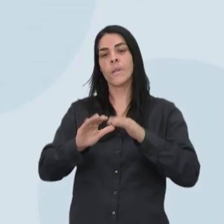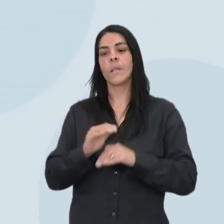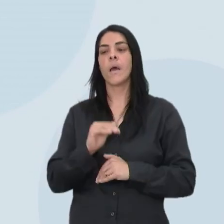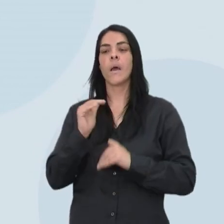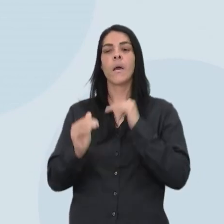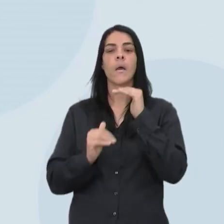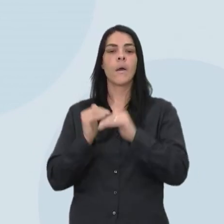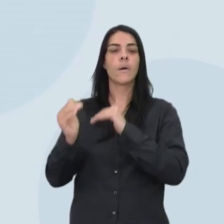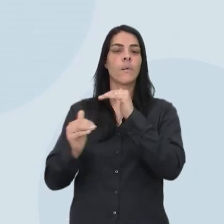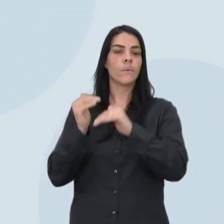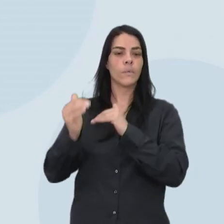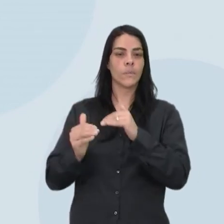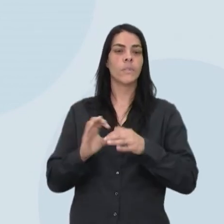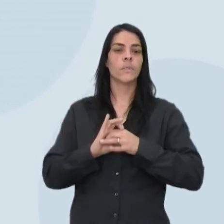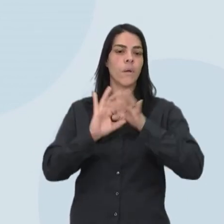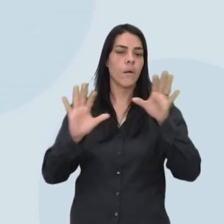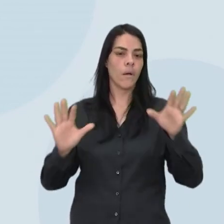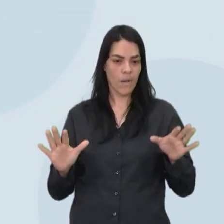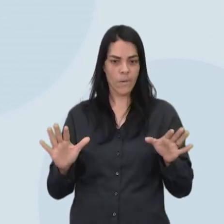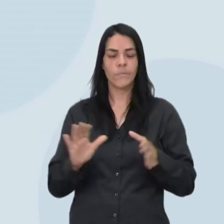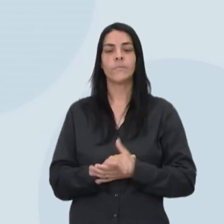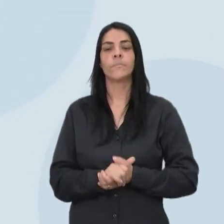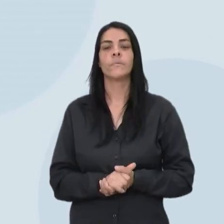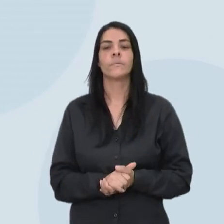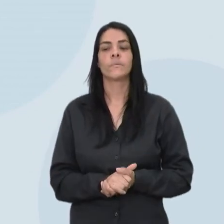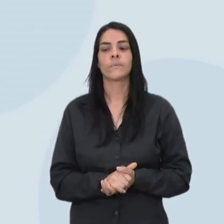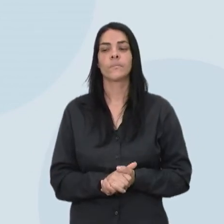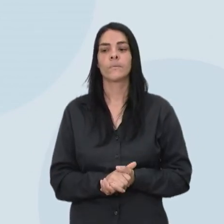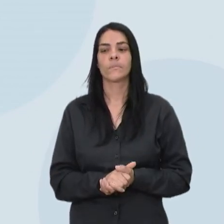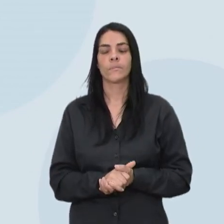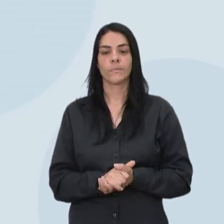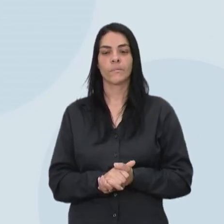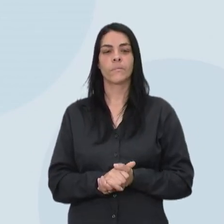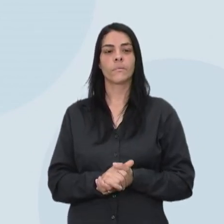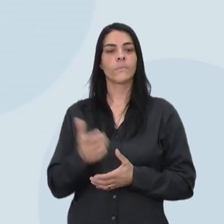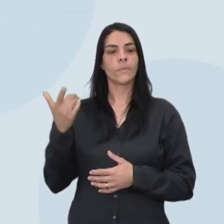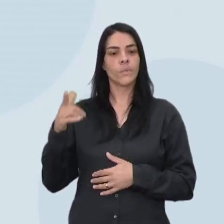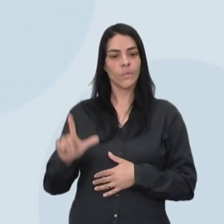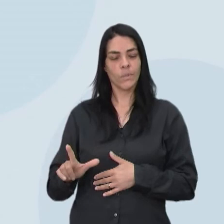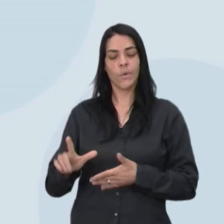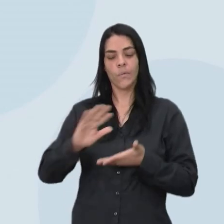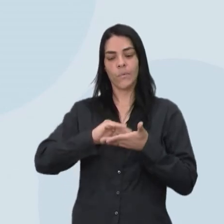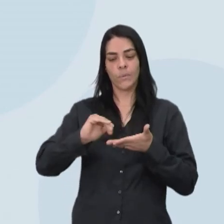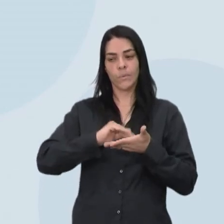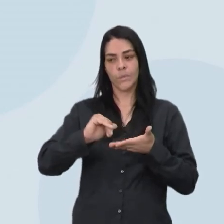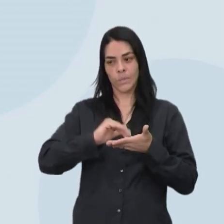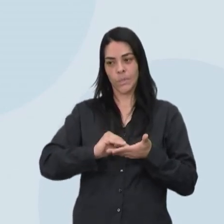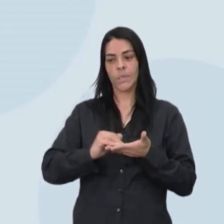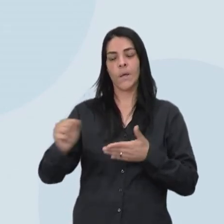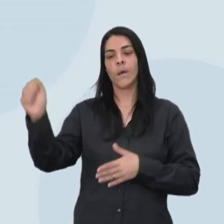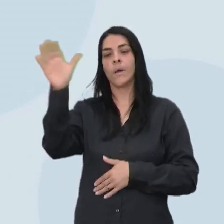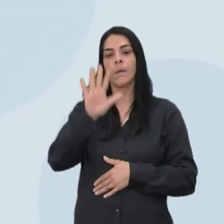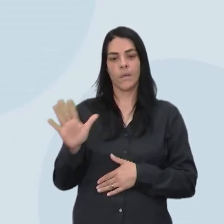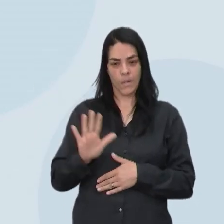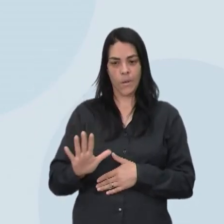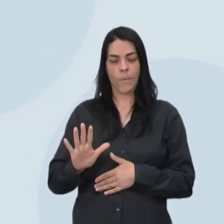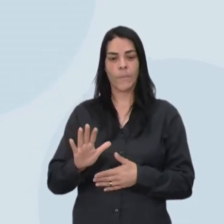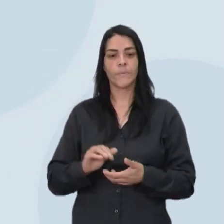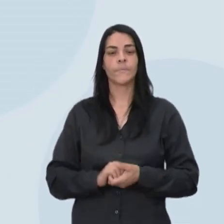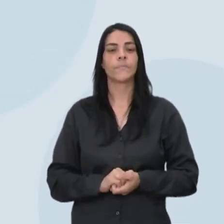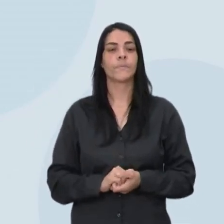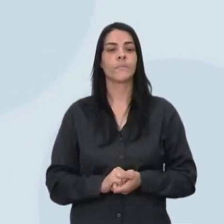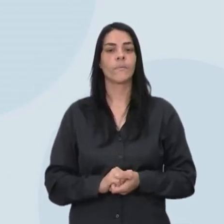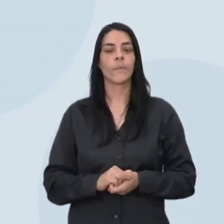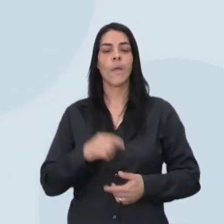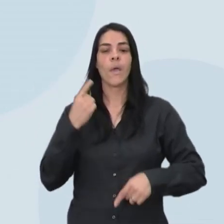de conhecimento de sua matriz eurocêntrica. De novo, né? Tirar a Europa do centro da coisa toda. Ao